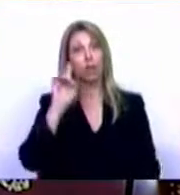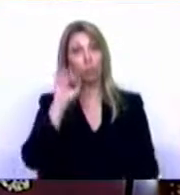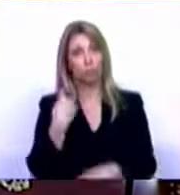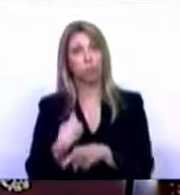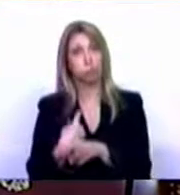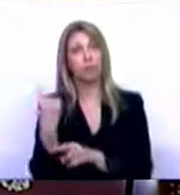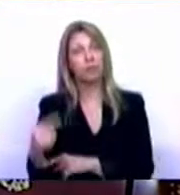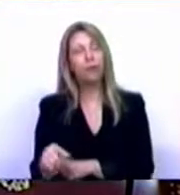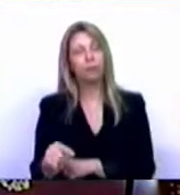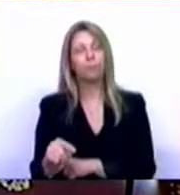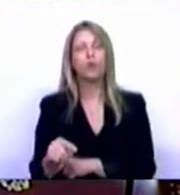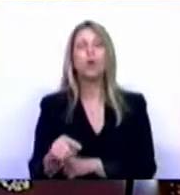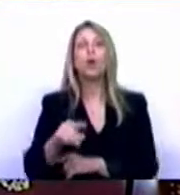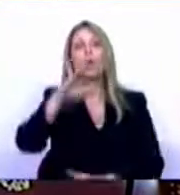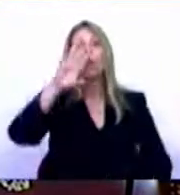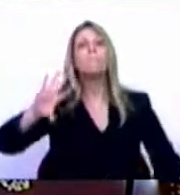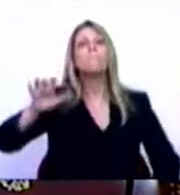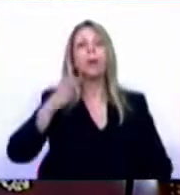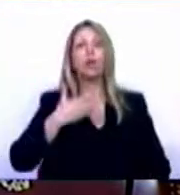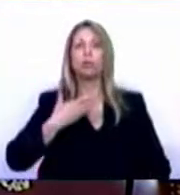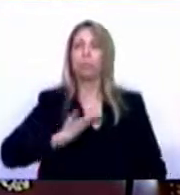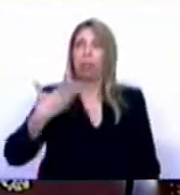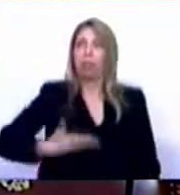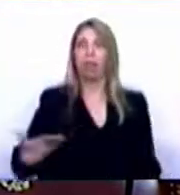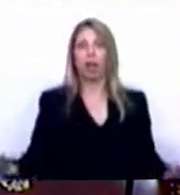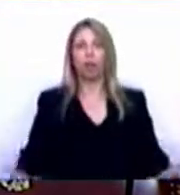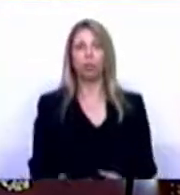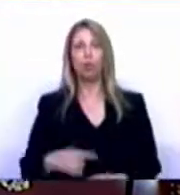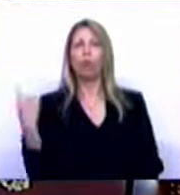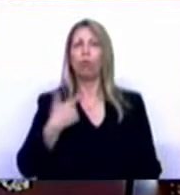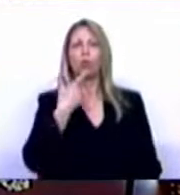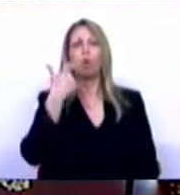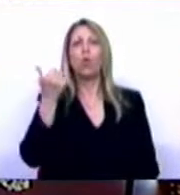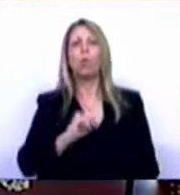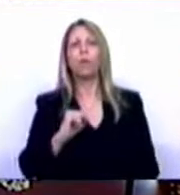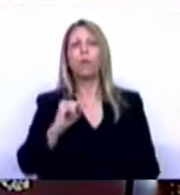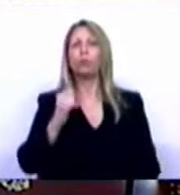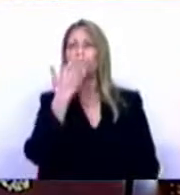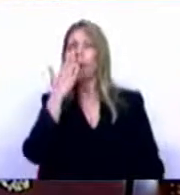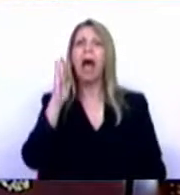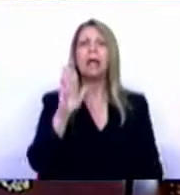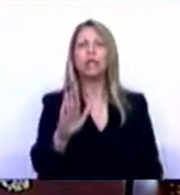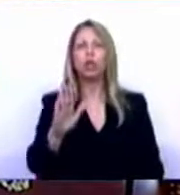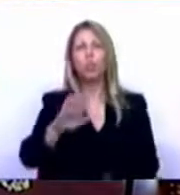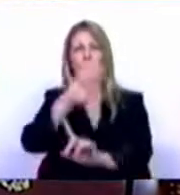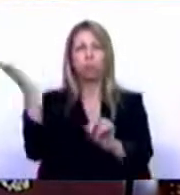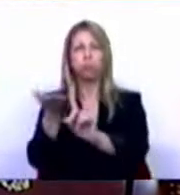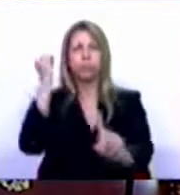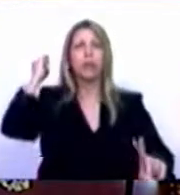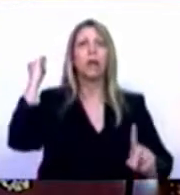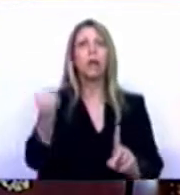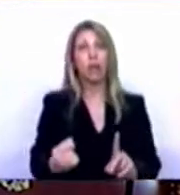importante, num Estado de Direito, nós não podemos criminalizar um comportamento à margem das regras